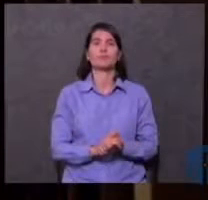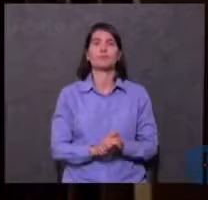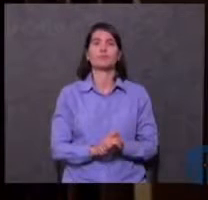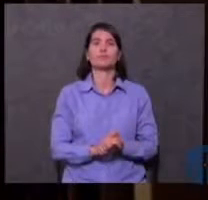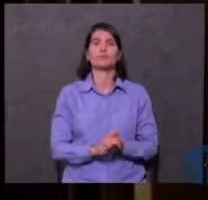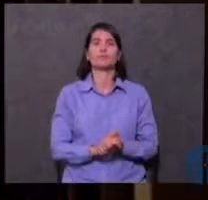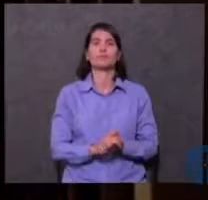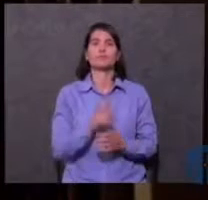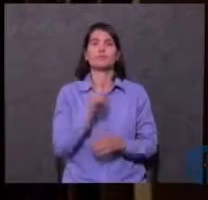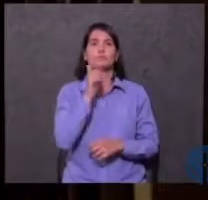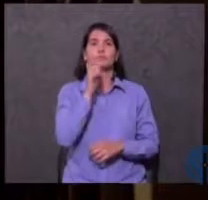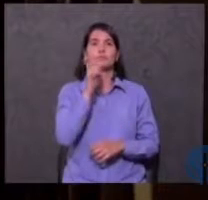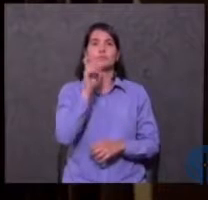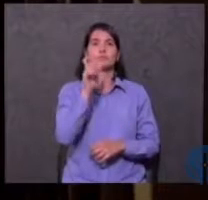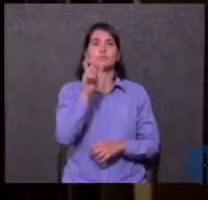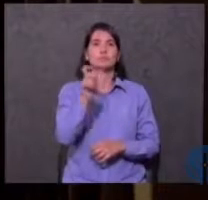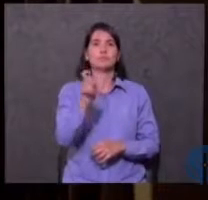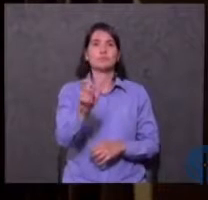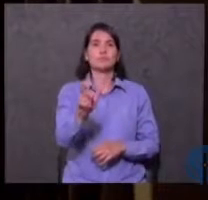Palavra da